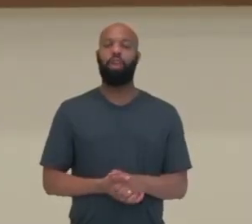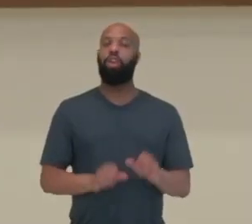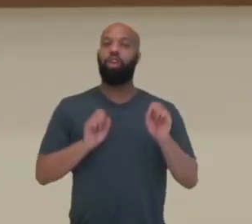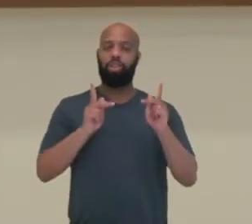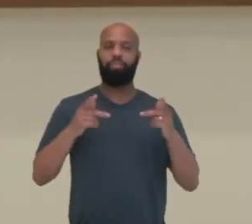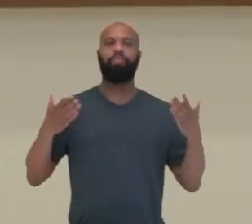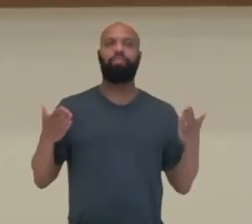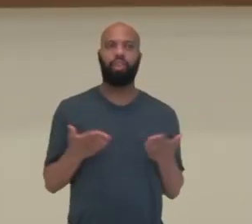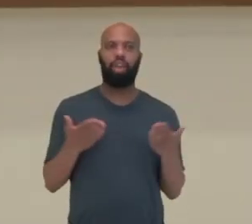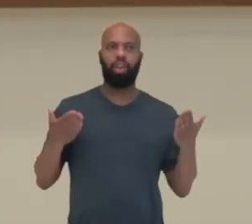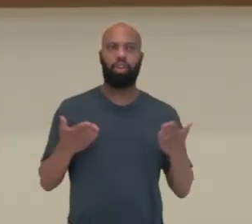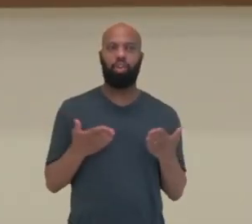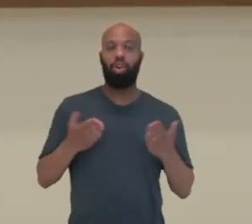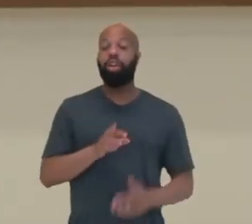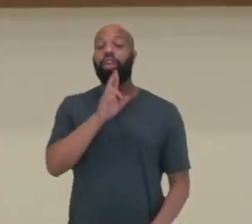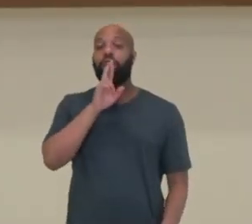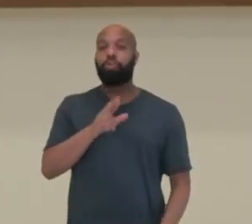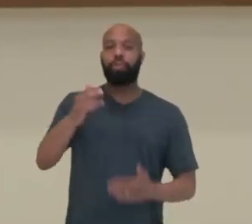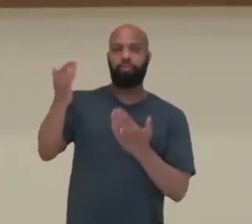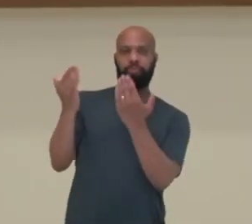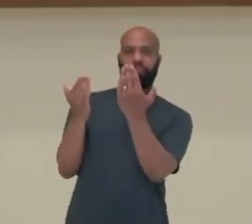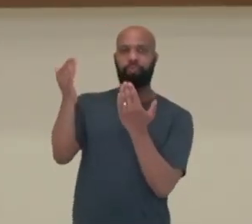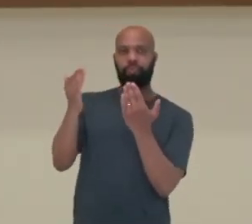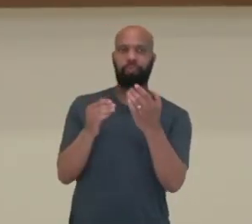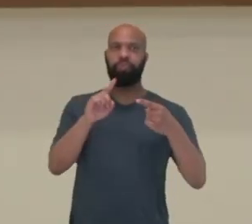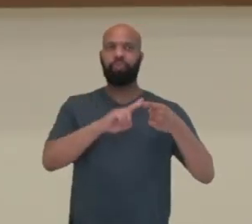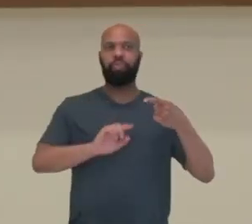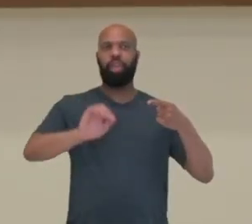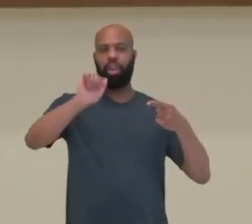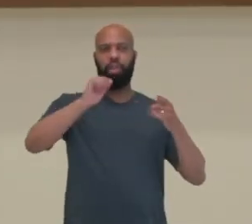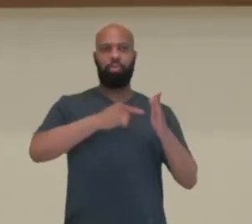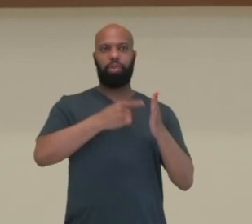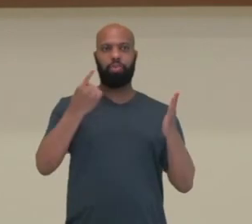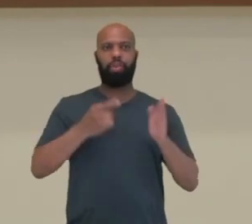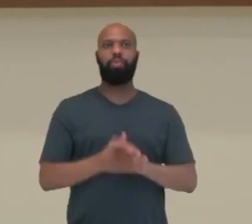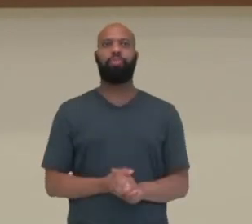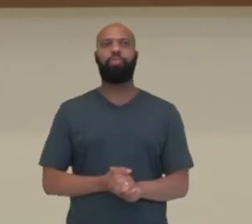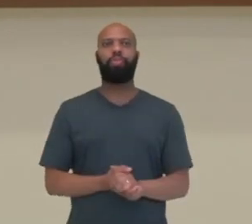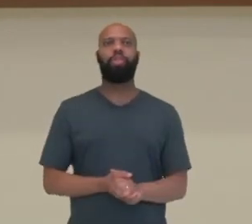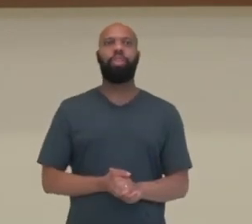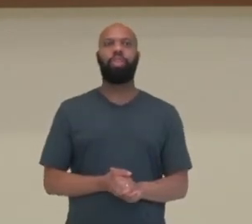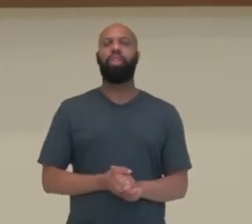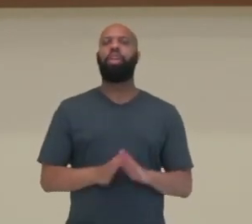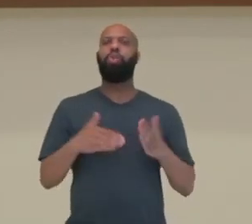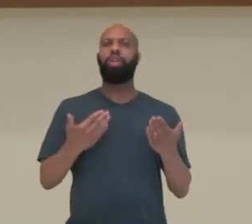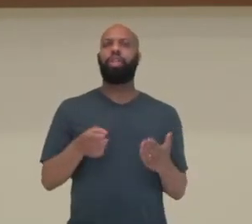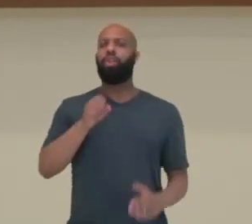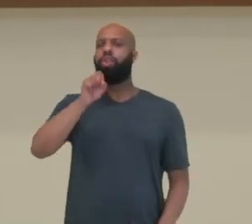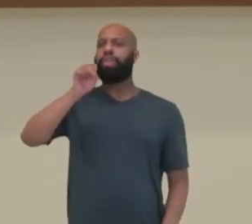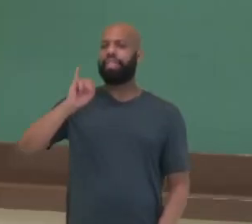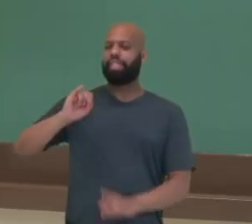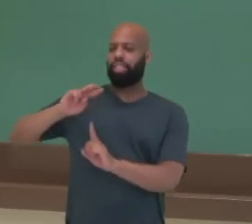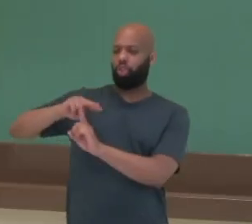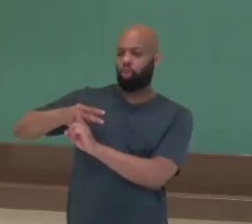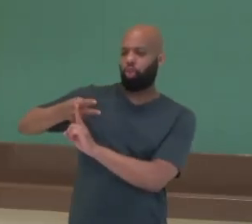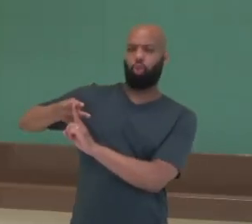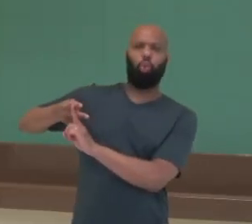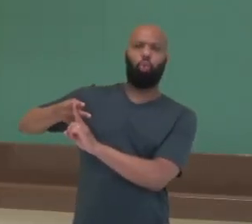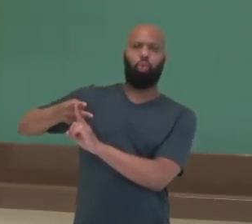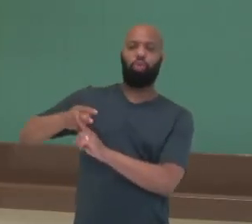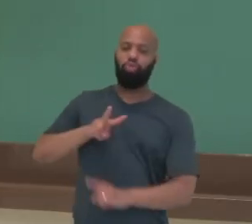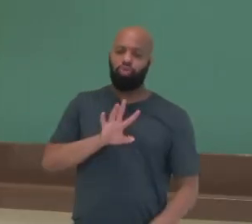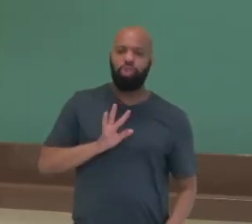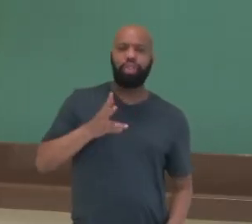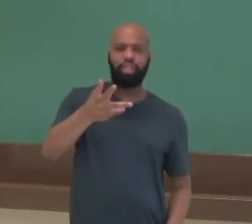Vamos lá, pessoal? Então veja, vamos responder a letra A. Olha só, será que se eu dobrar a minha velocidade,